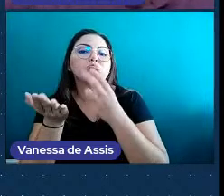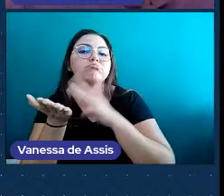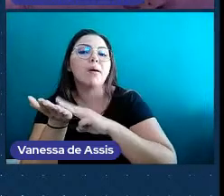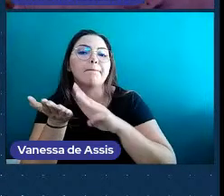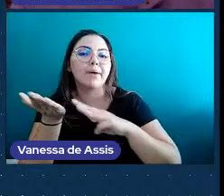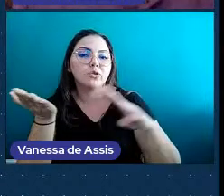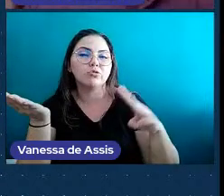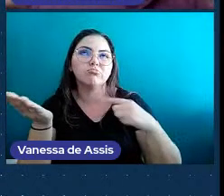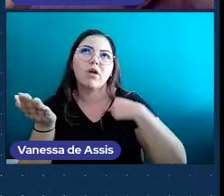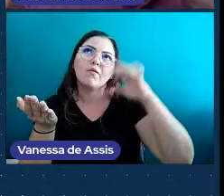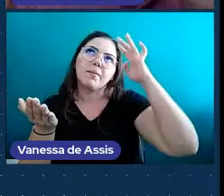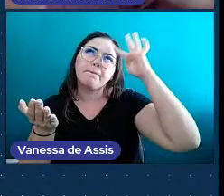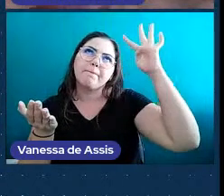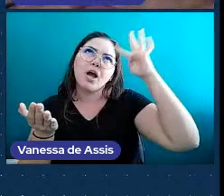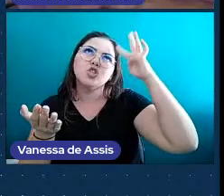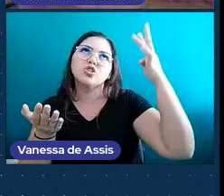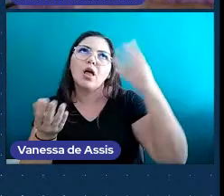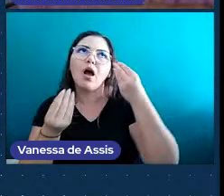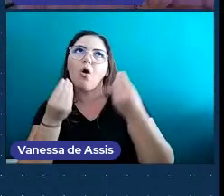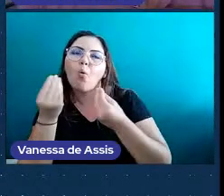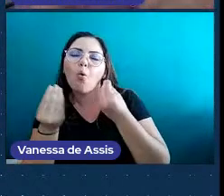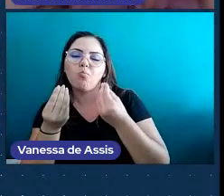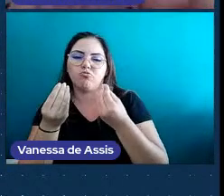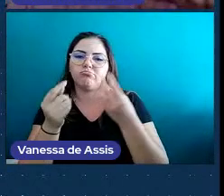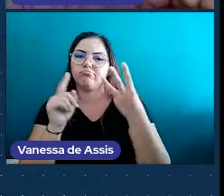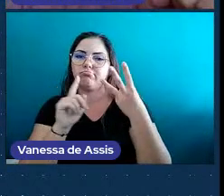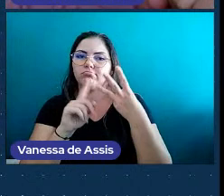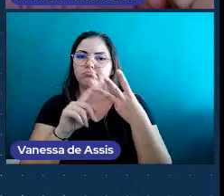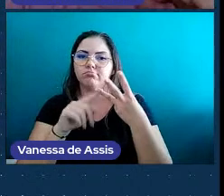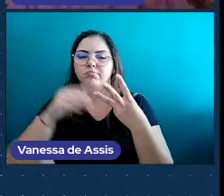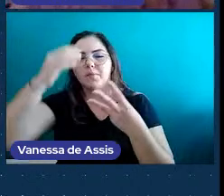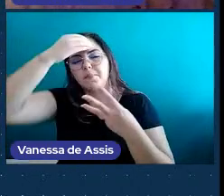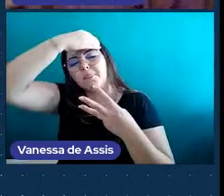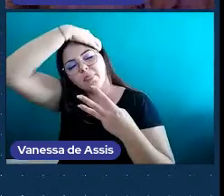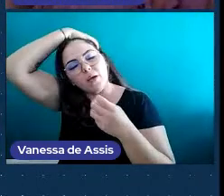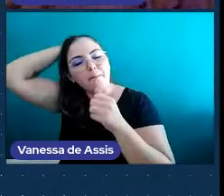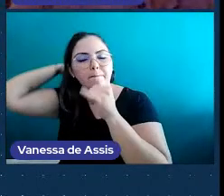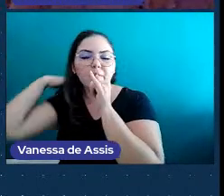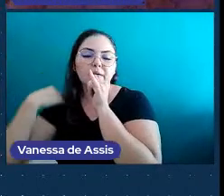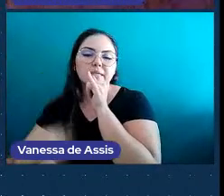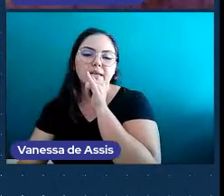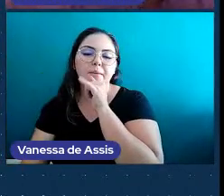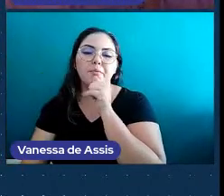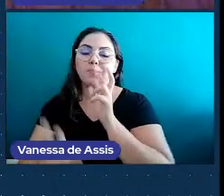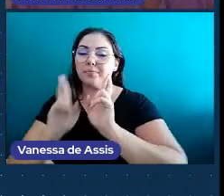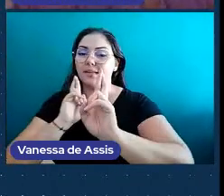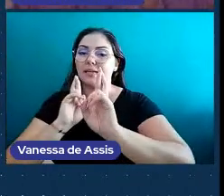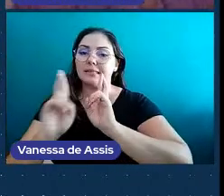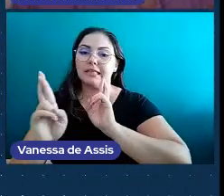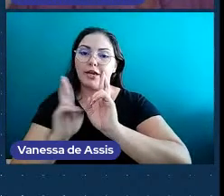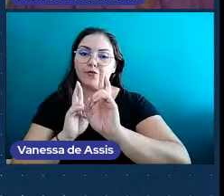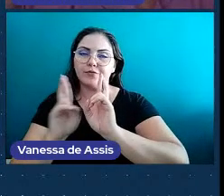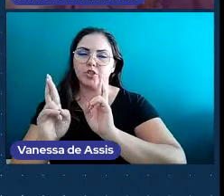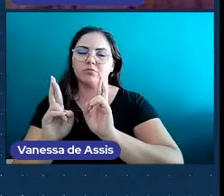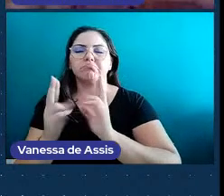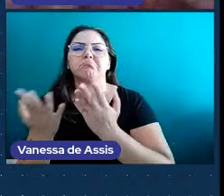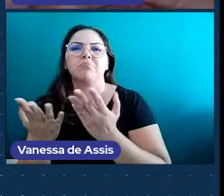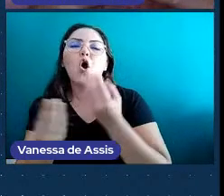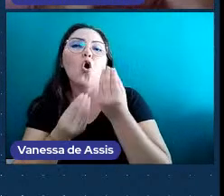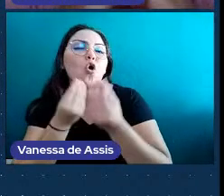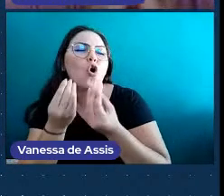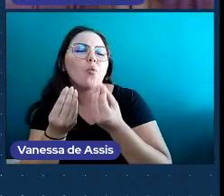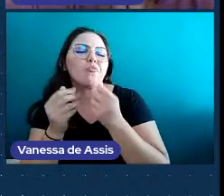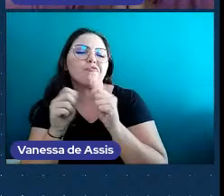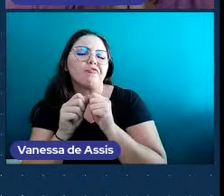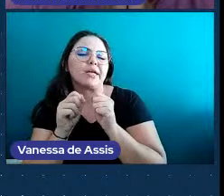que aquilo vai acontecer, né? Então, por exemplo, se for uma entrevista, como é que você pretende realizar essa entrevista? Vamos pensar